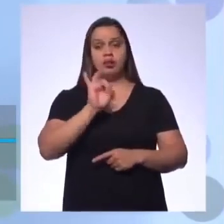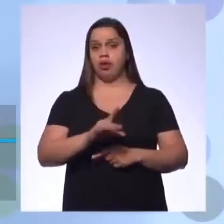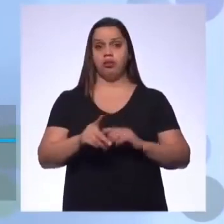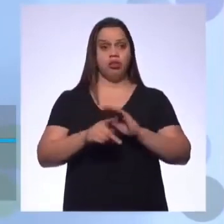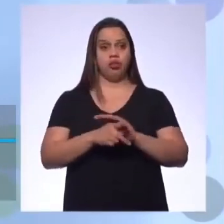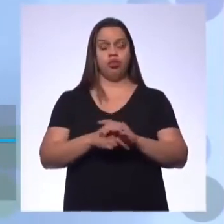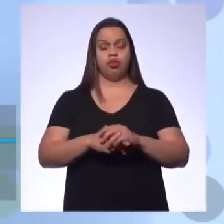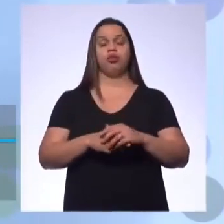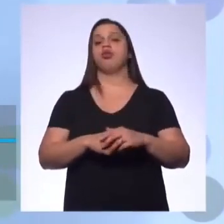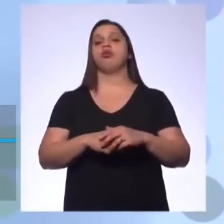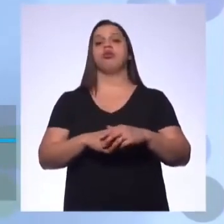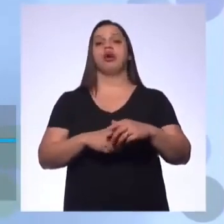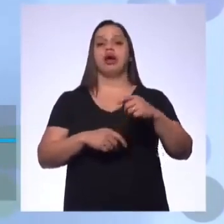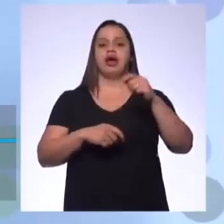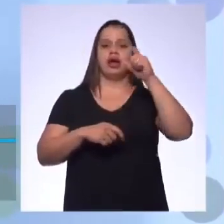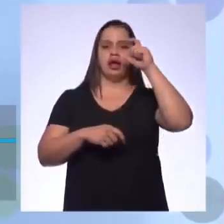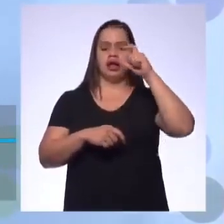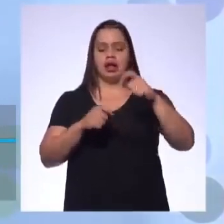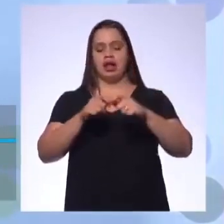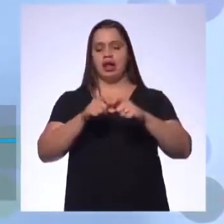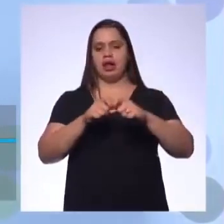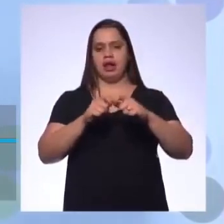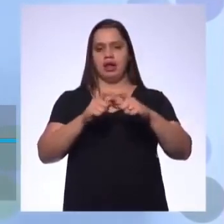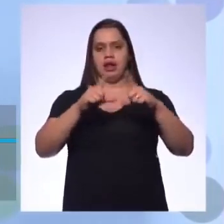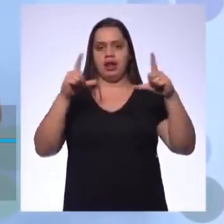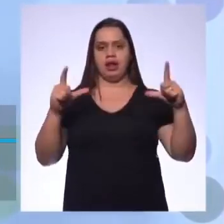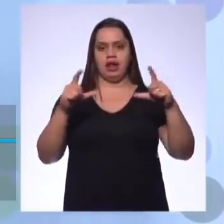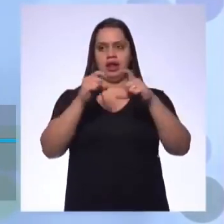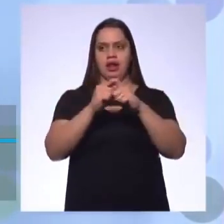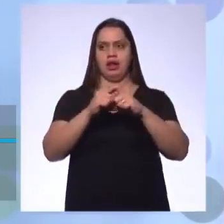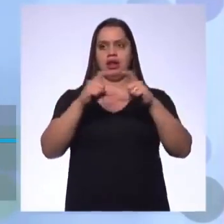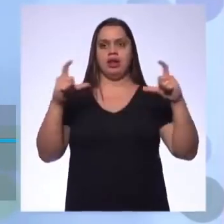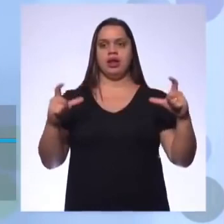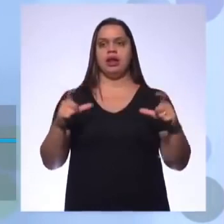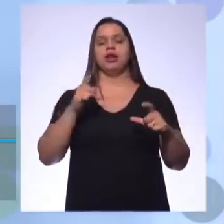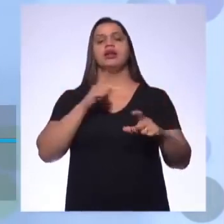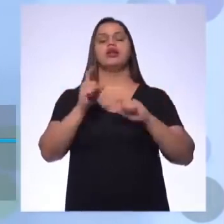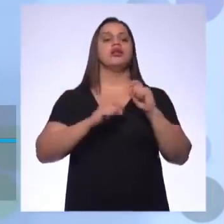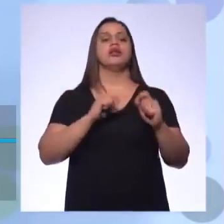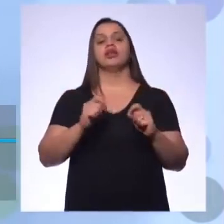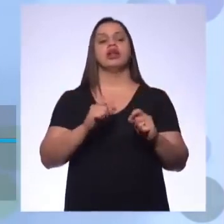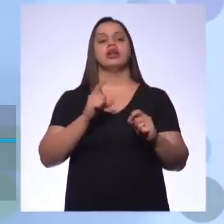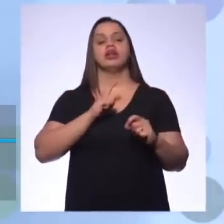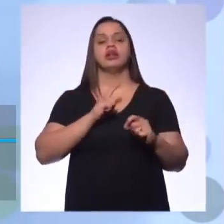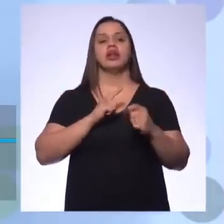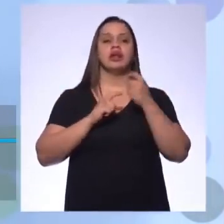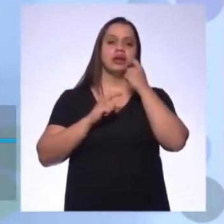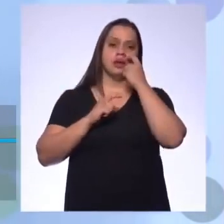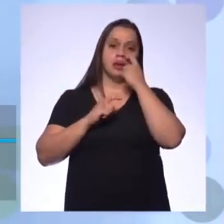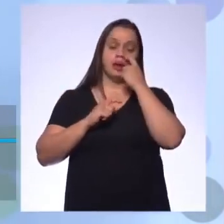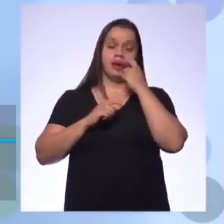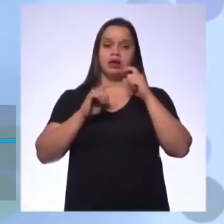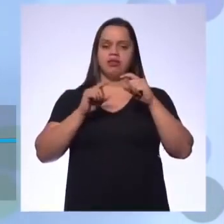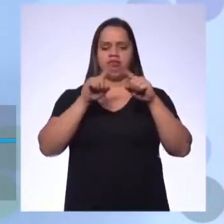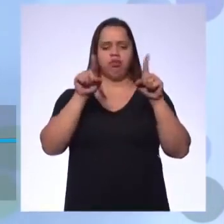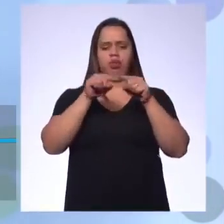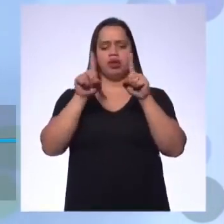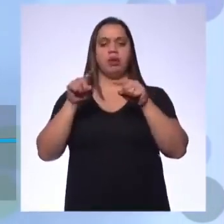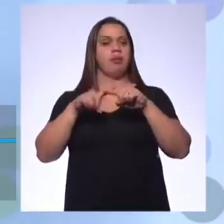tela da sua televisão e tudo mais, você vai ver que tem uma porção de quadradinho, mas só tem quadradinho de 3